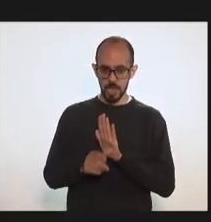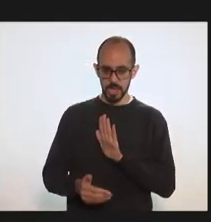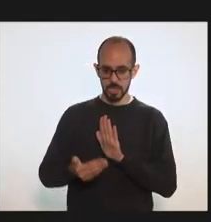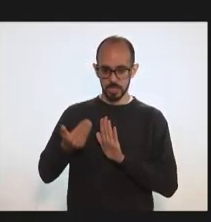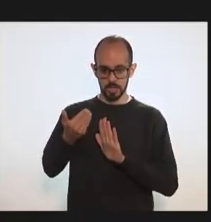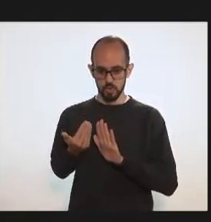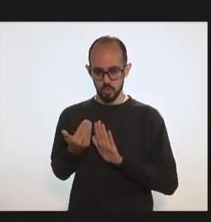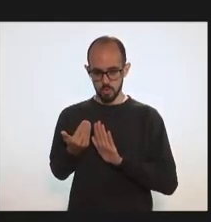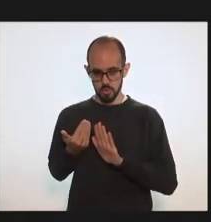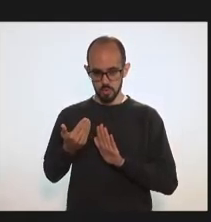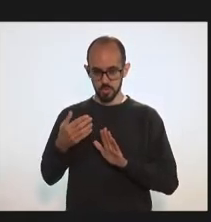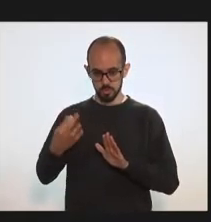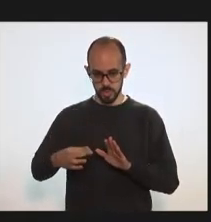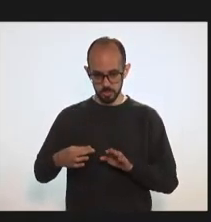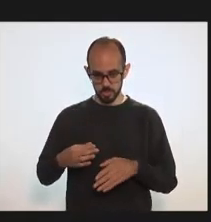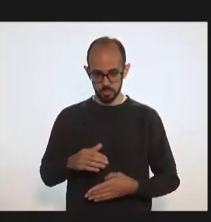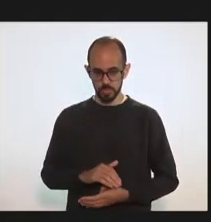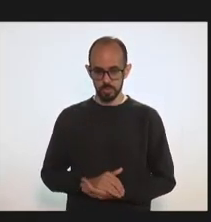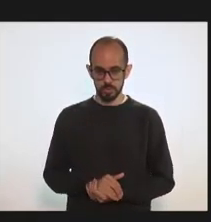Na verdade,